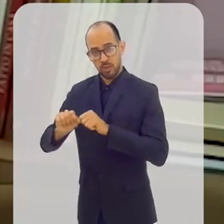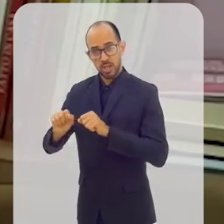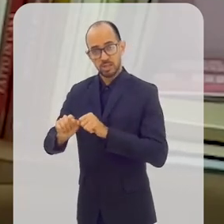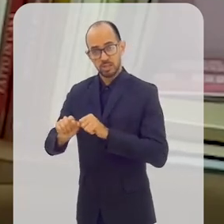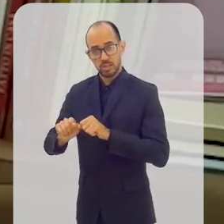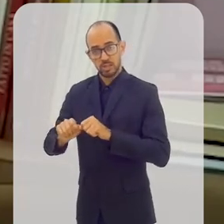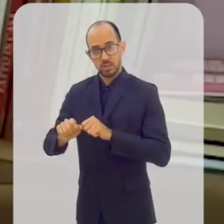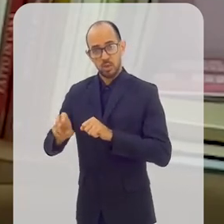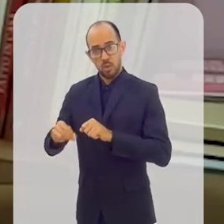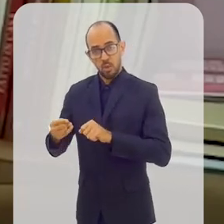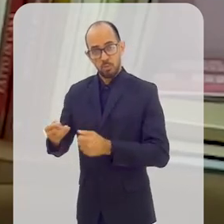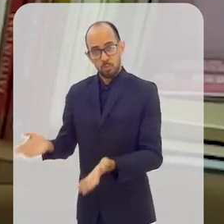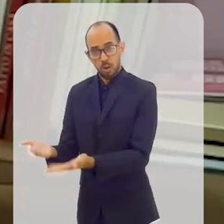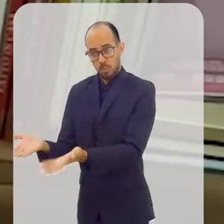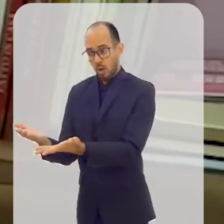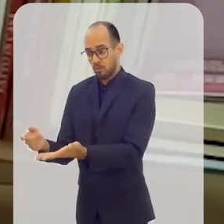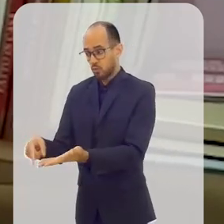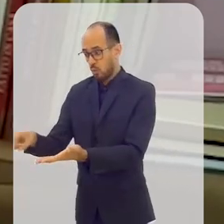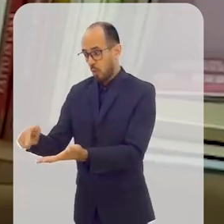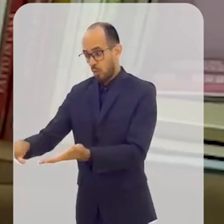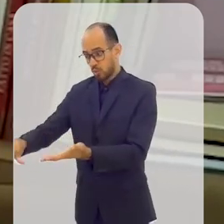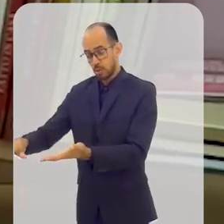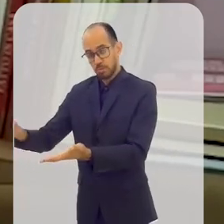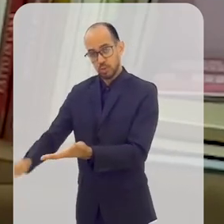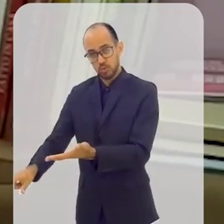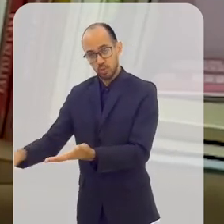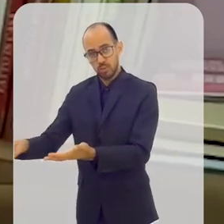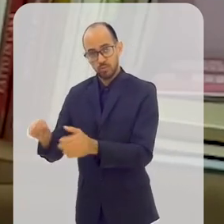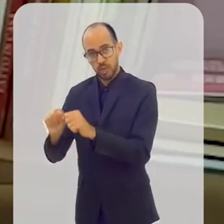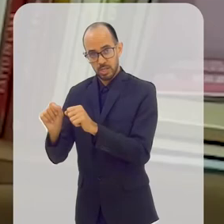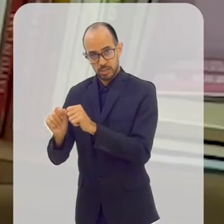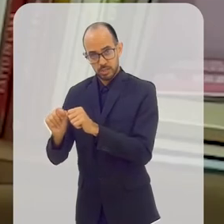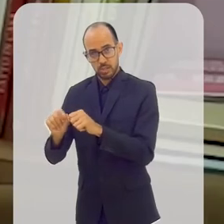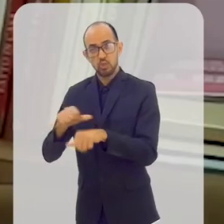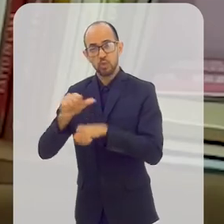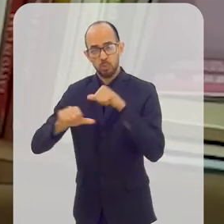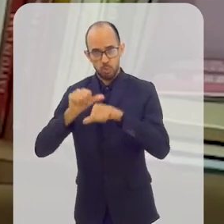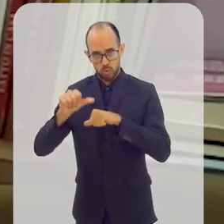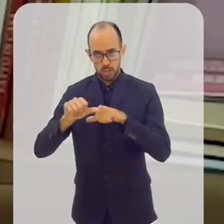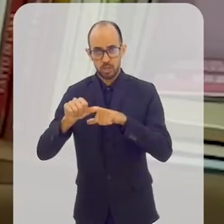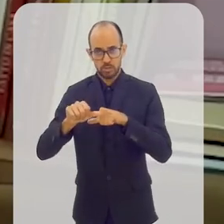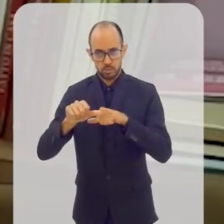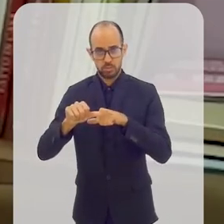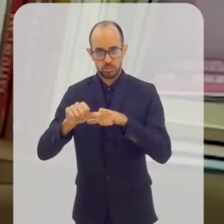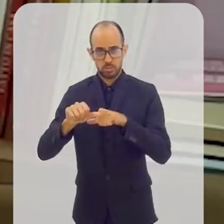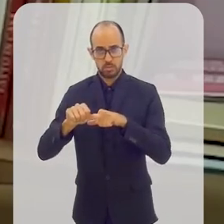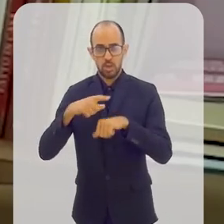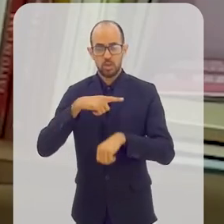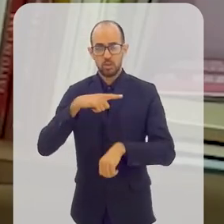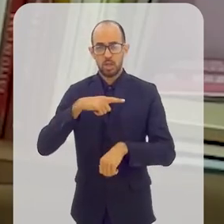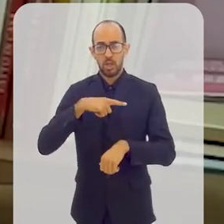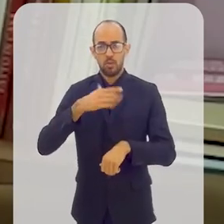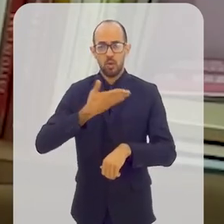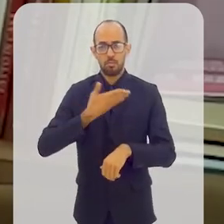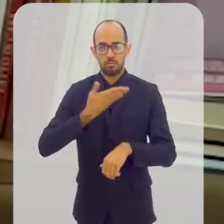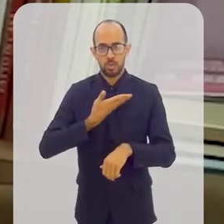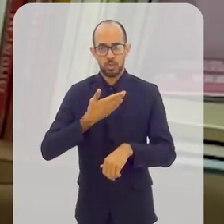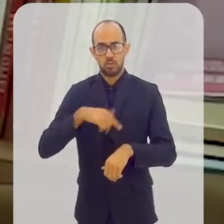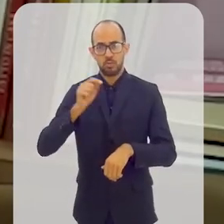ação. Ou promova o outro que faça. Entendeu? Isso vai mudar. Eu tenho um amigo